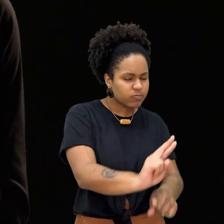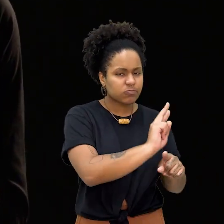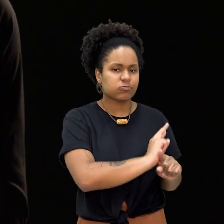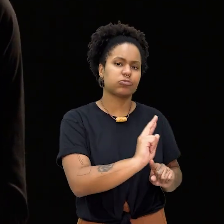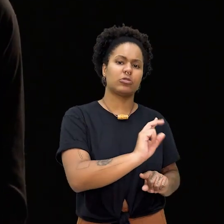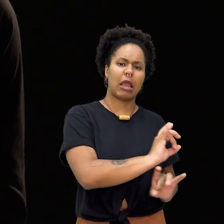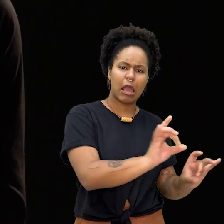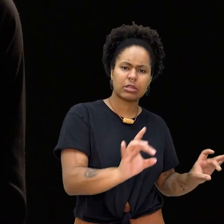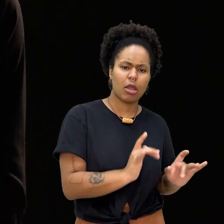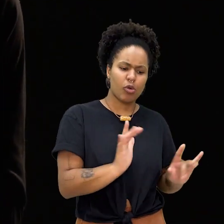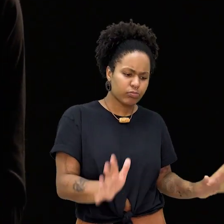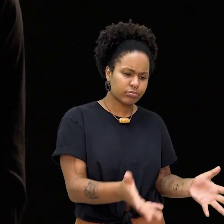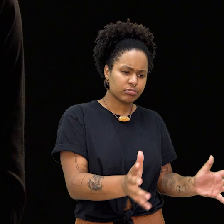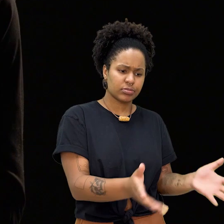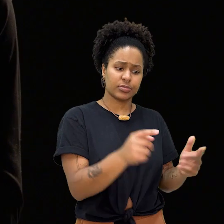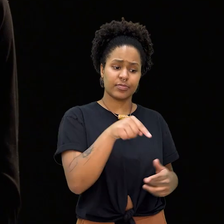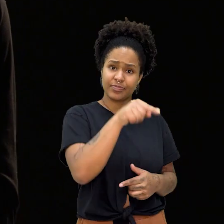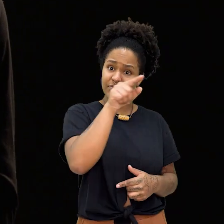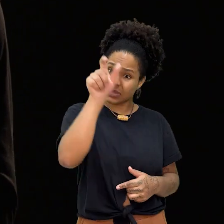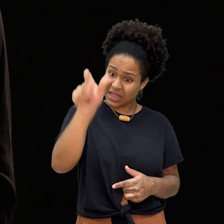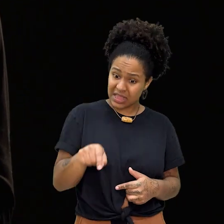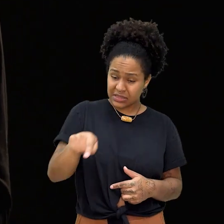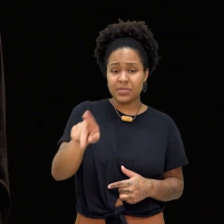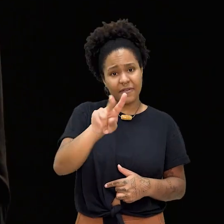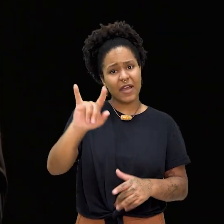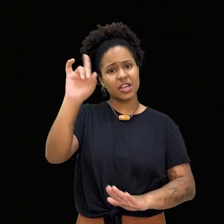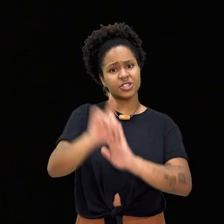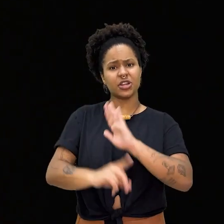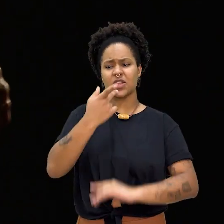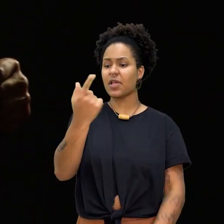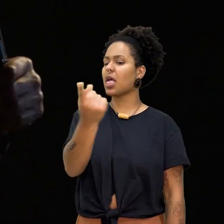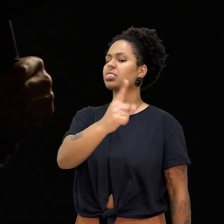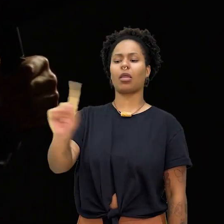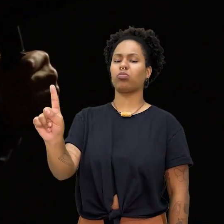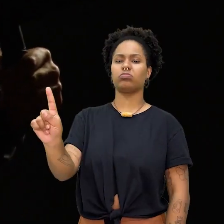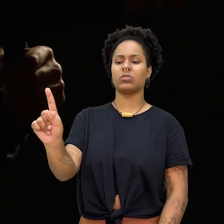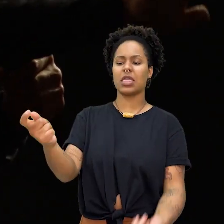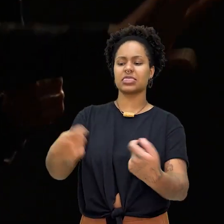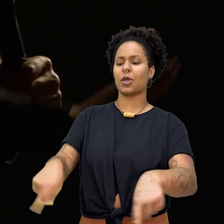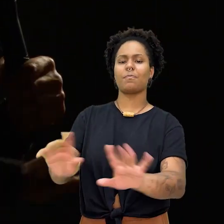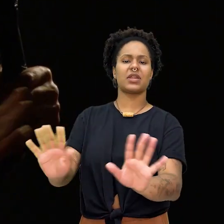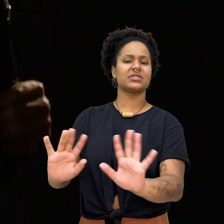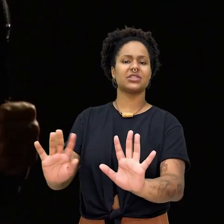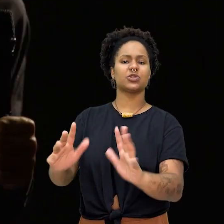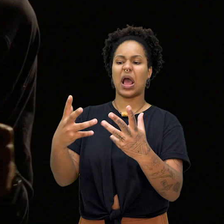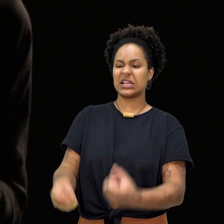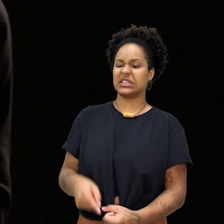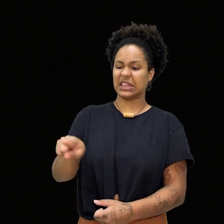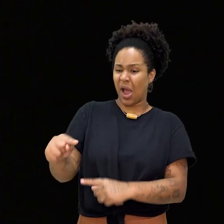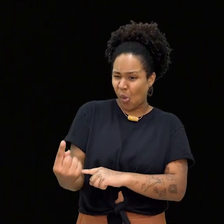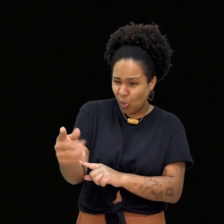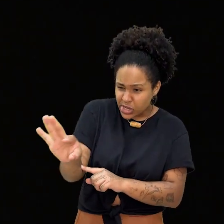sustento de cada um, essa pessoa vai ganhar o direito de dizer: não, agora eu não preciso mais aceitar